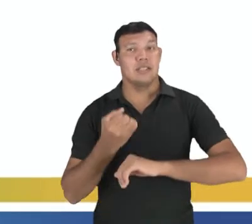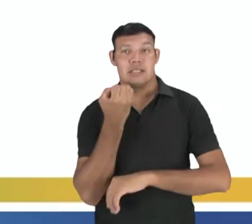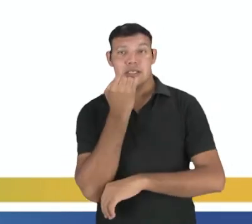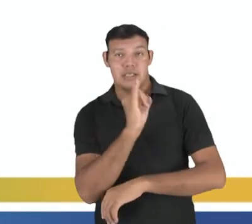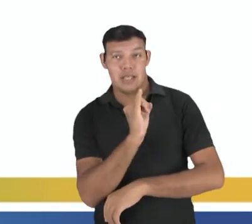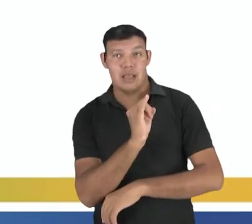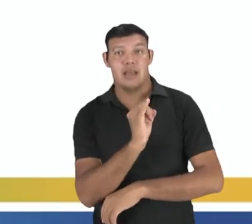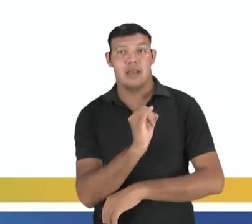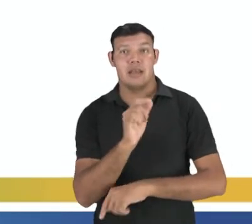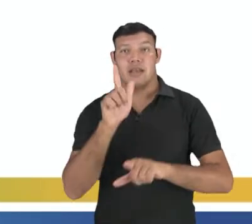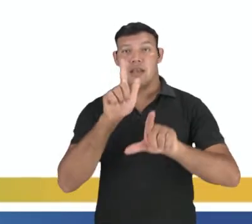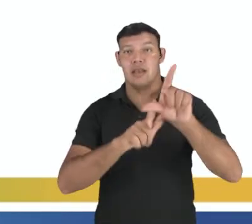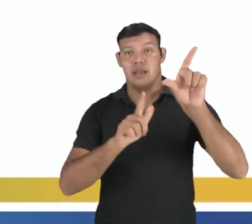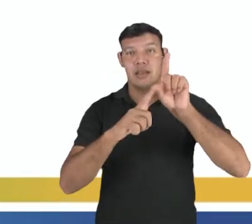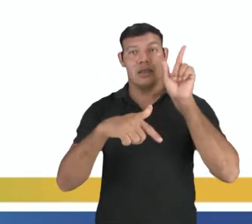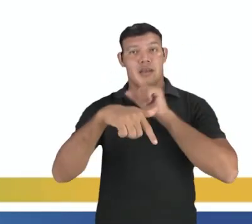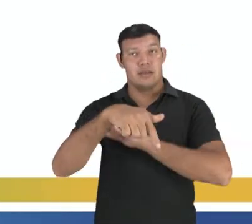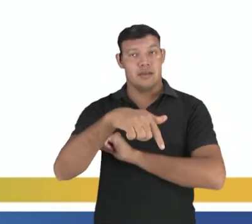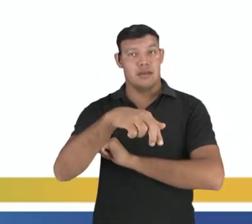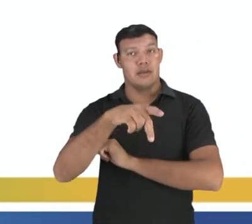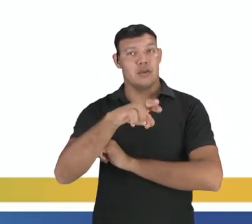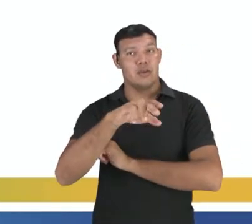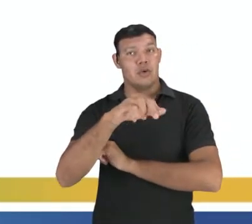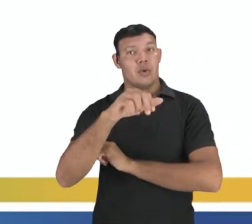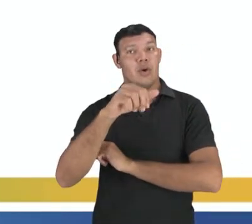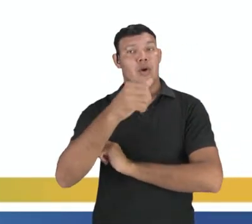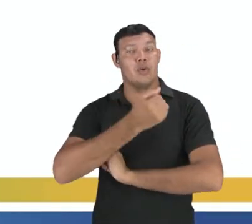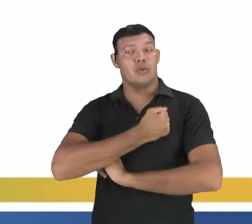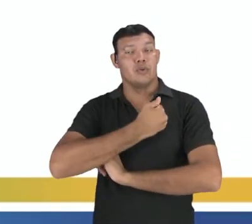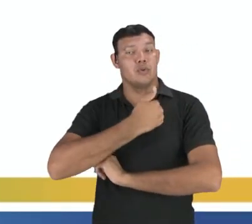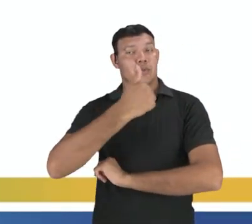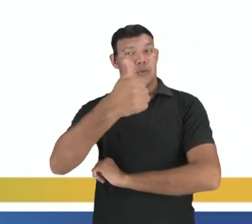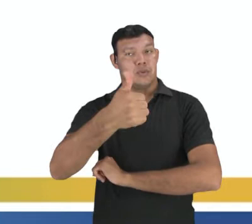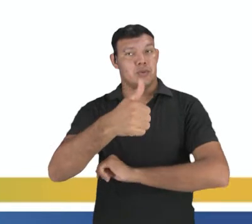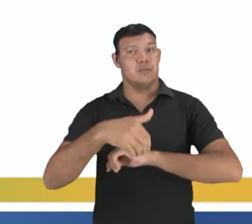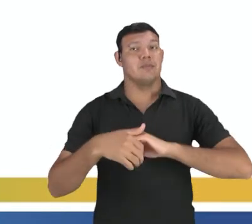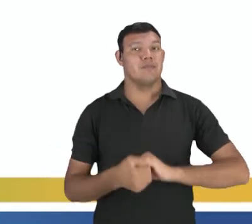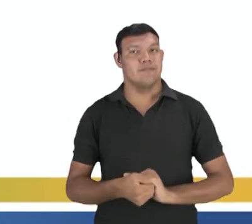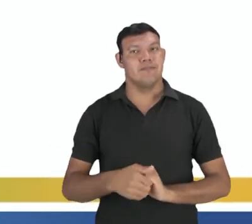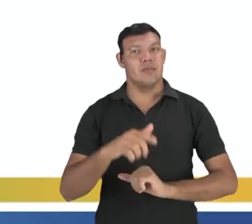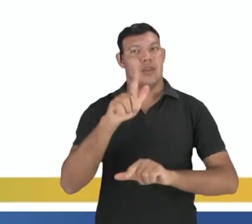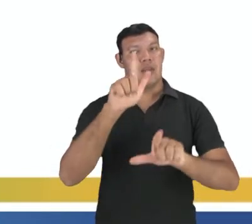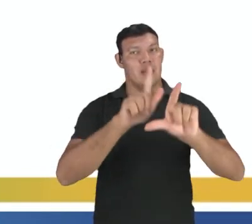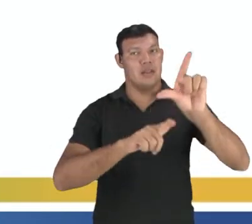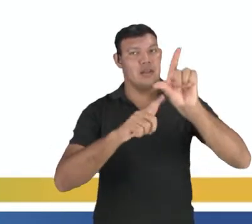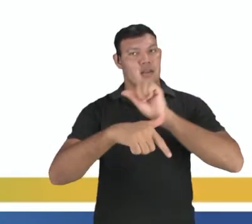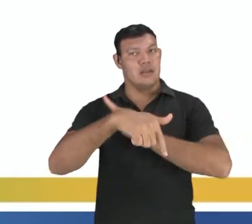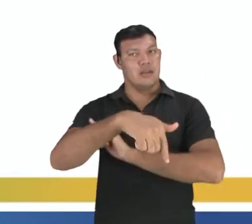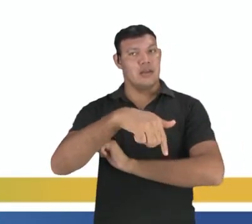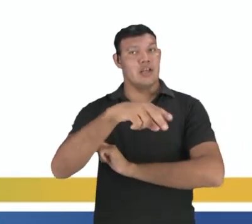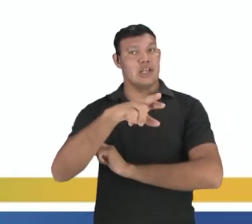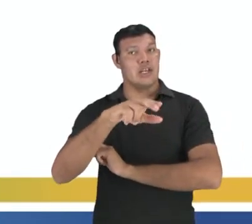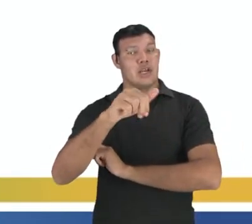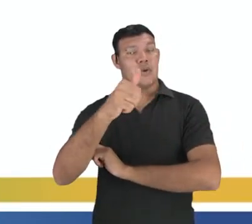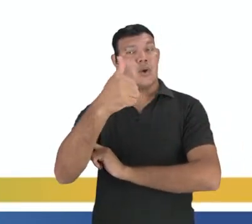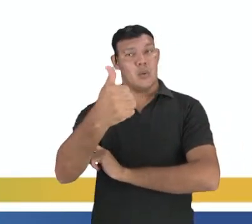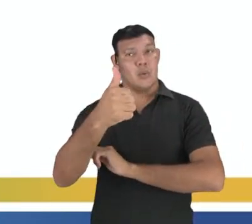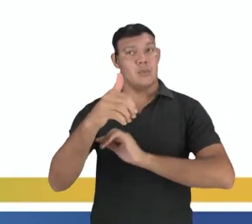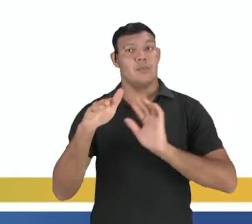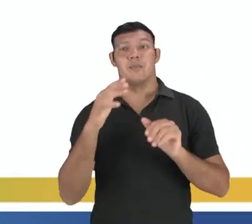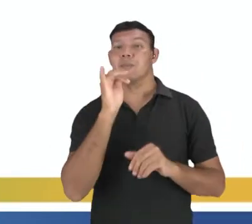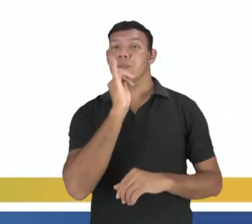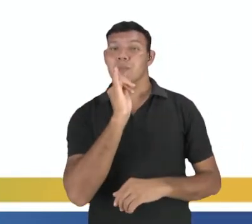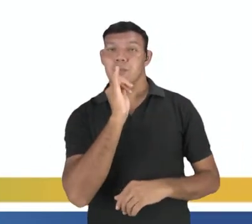se a razão for igual a 1. Ou seja, o Q é igual a 1. Por